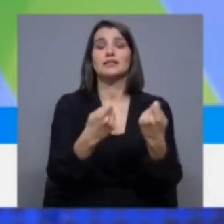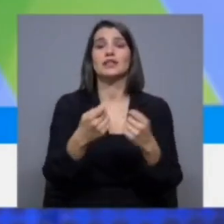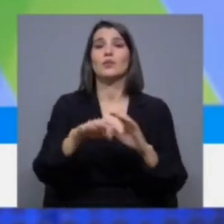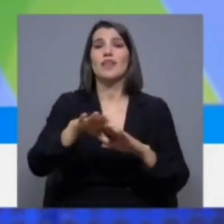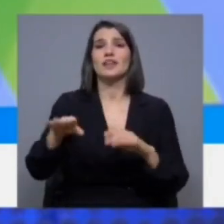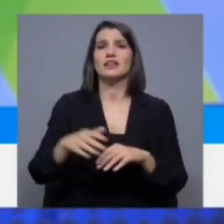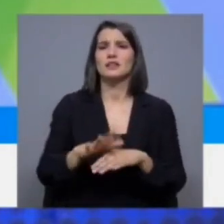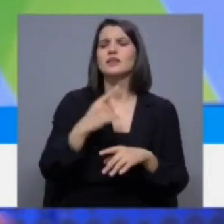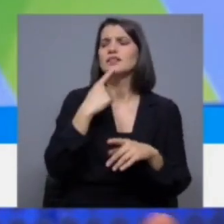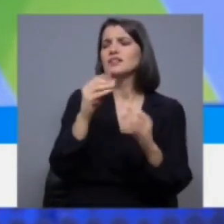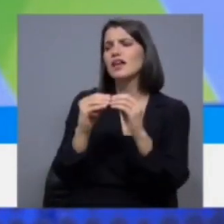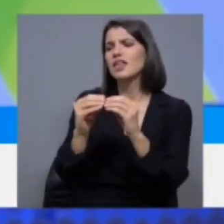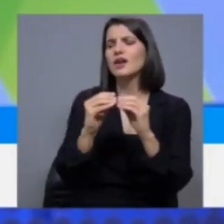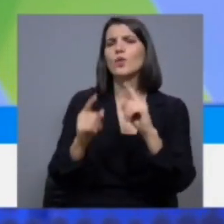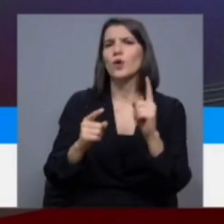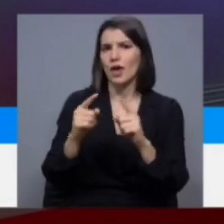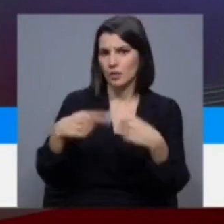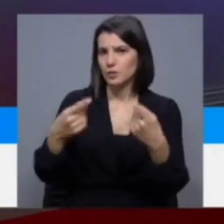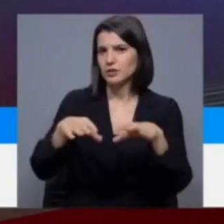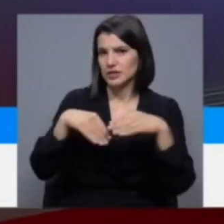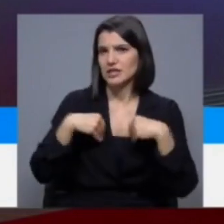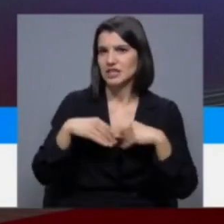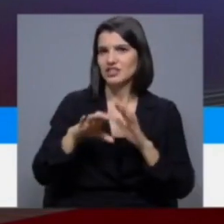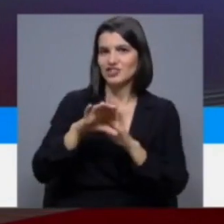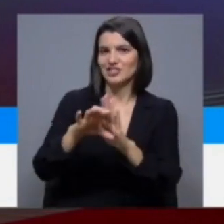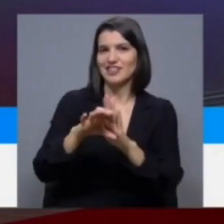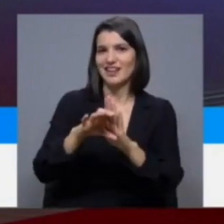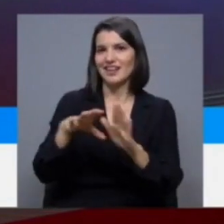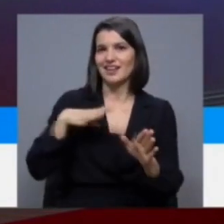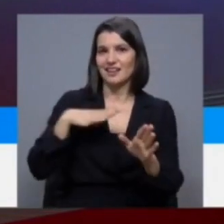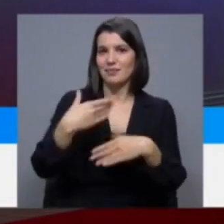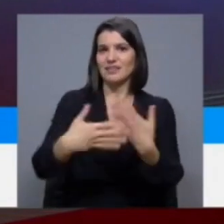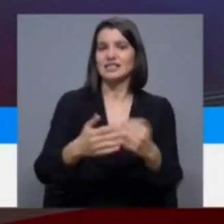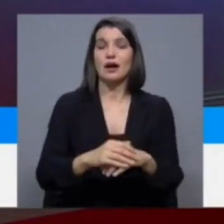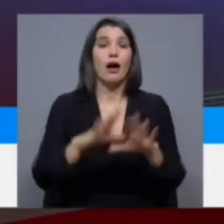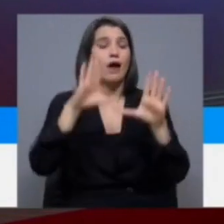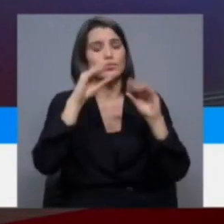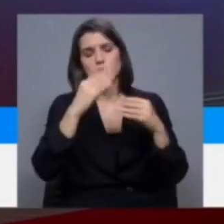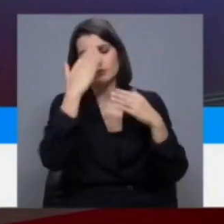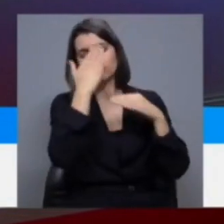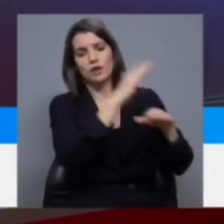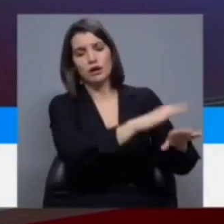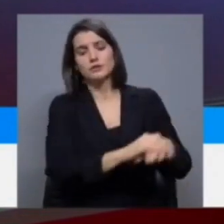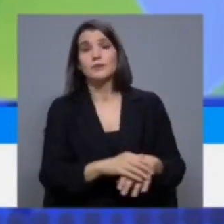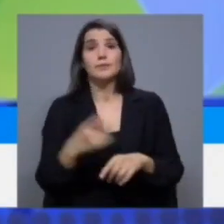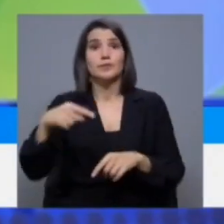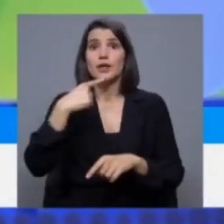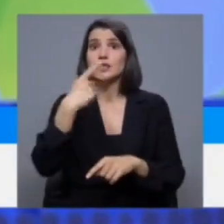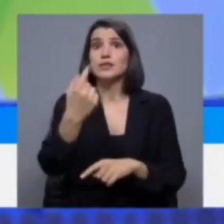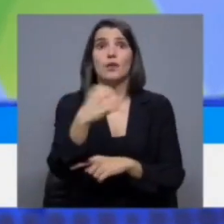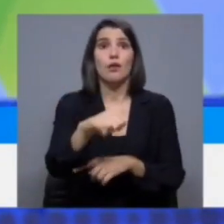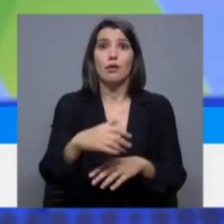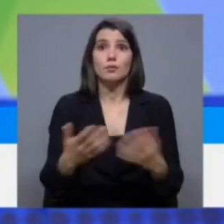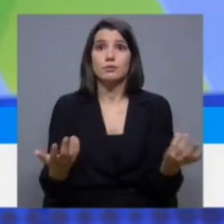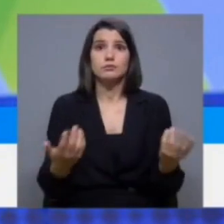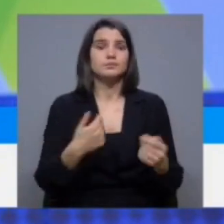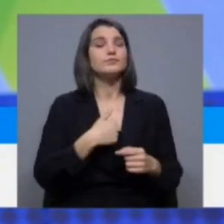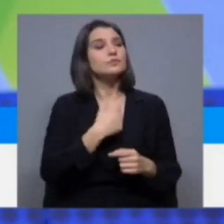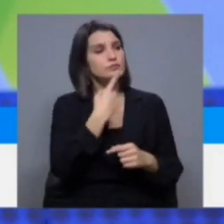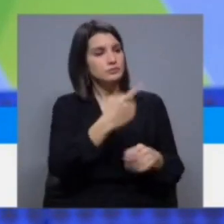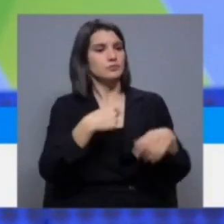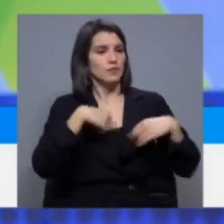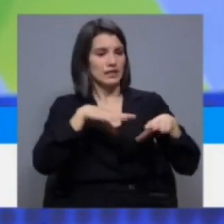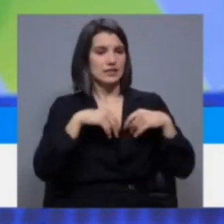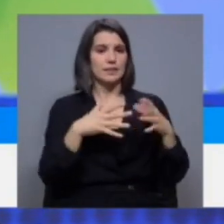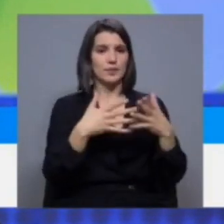redes arranja o que quer dizer que depois vão aceitar o chega para parabenizar você ficará com eles não disseram que não nossos clientes que estavam expostos com